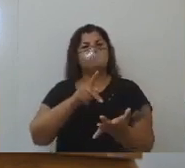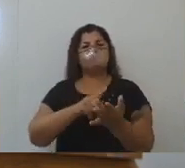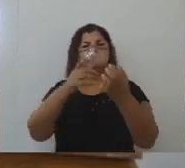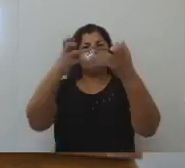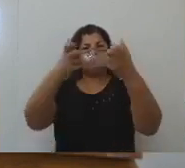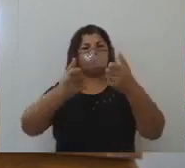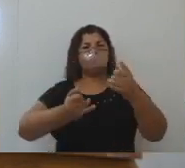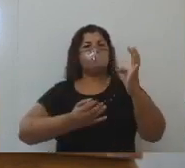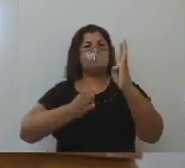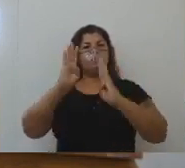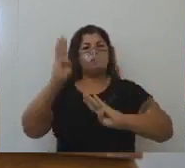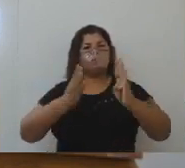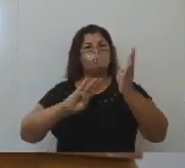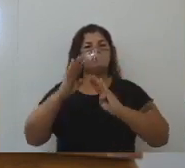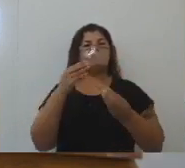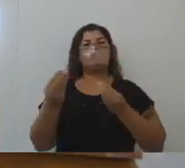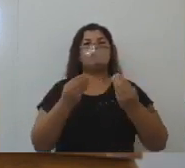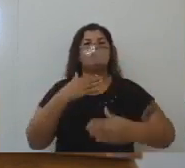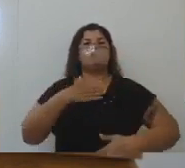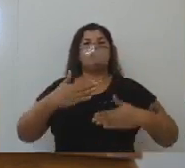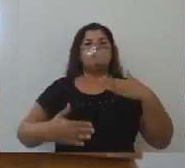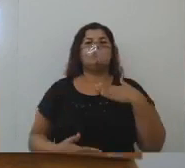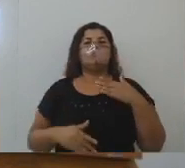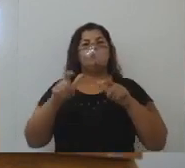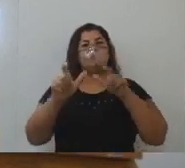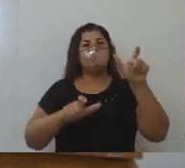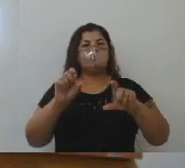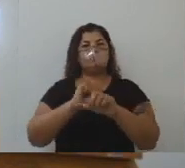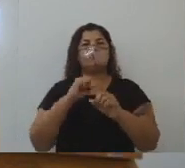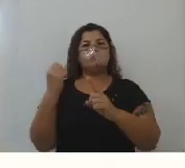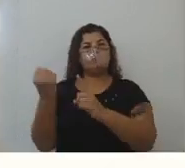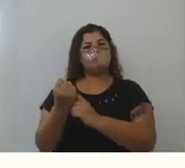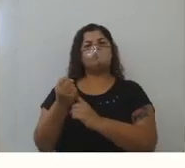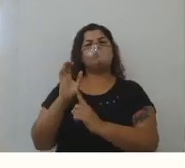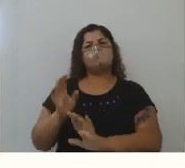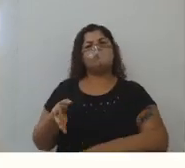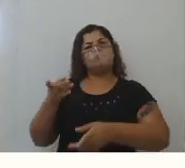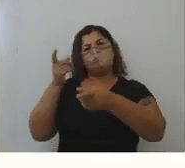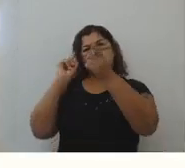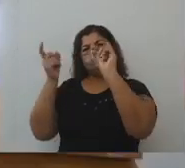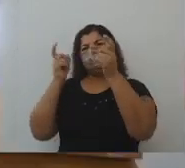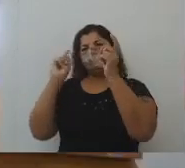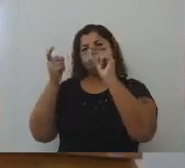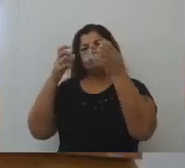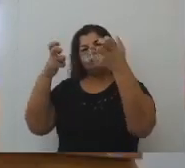comportamento humano em sociedade, quando a gente já discutiu que as